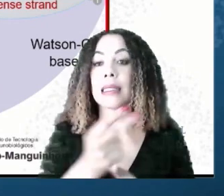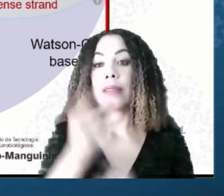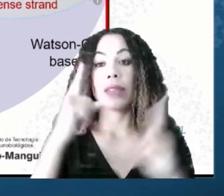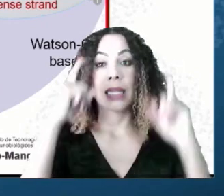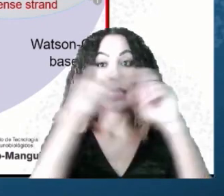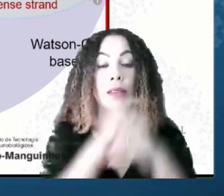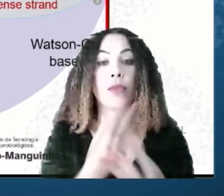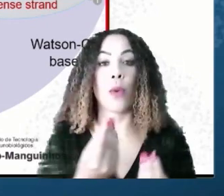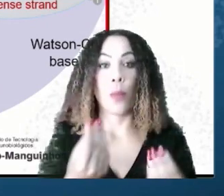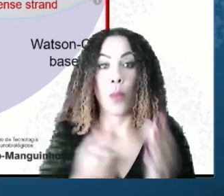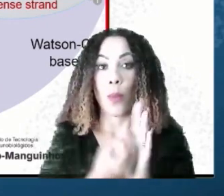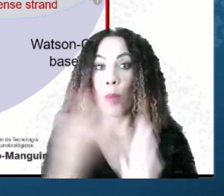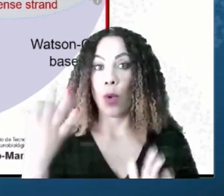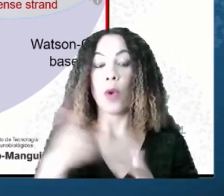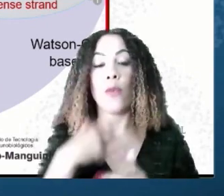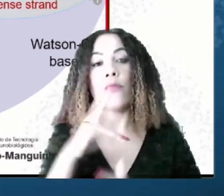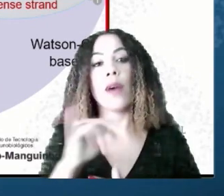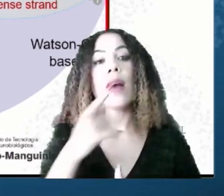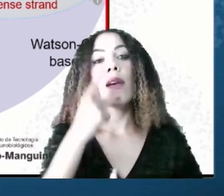vou falar